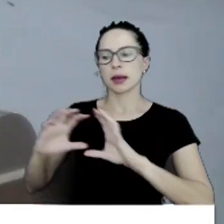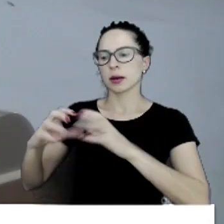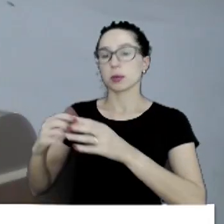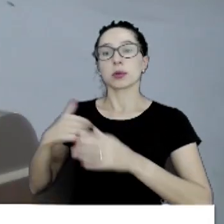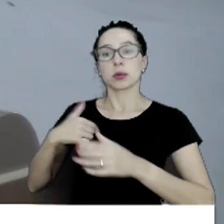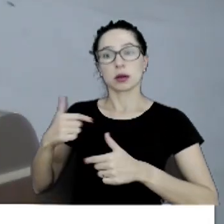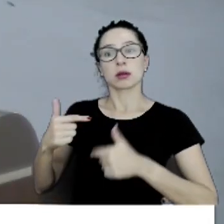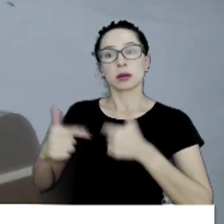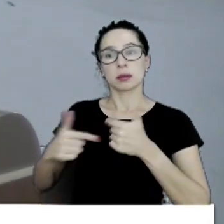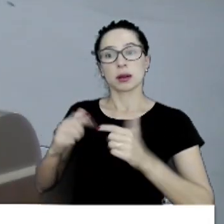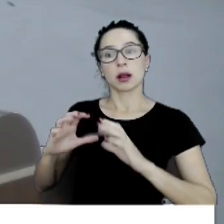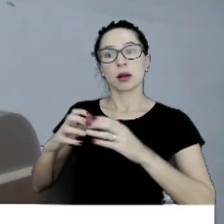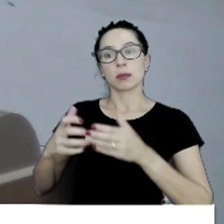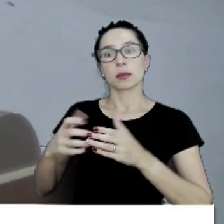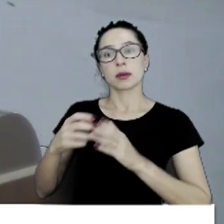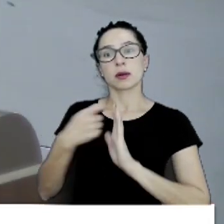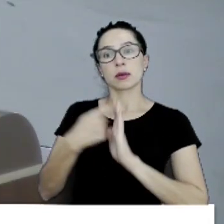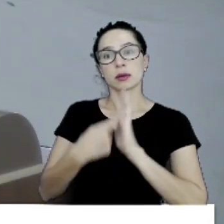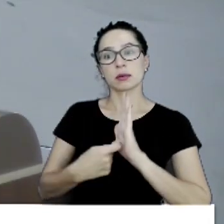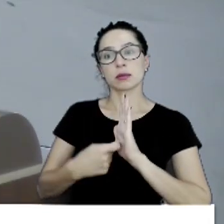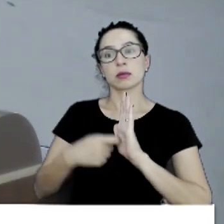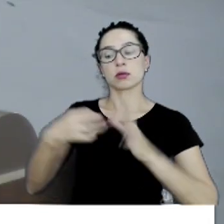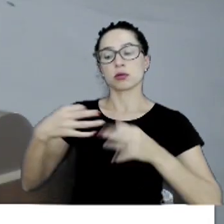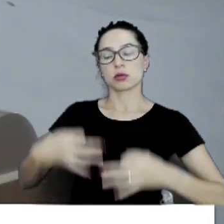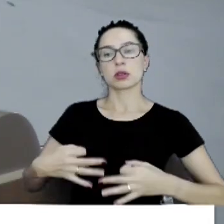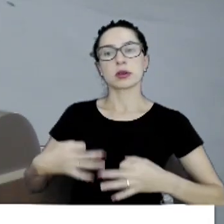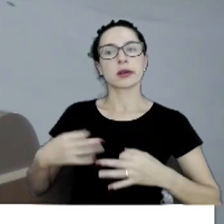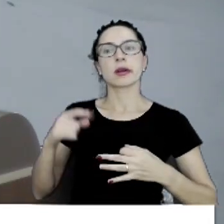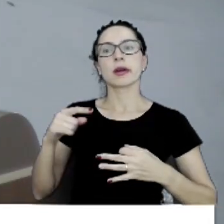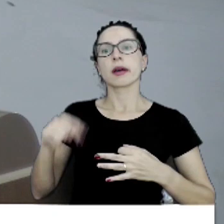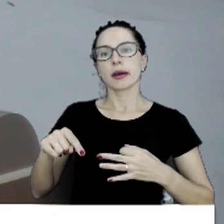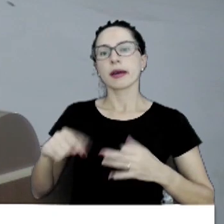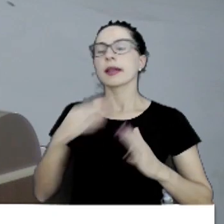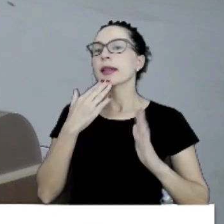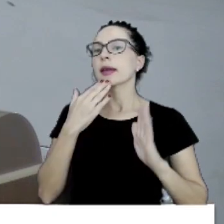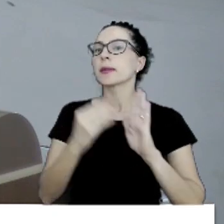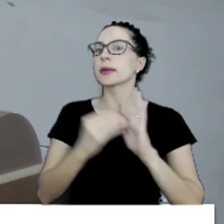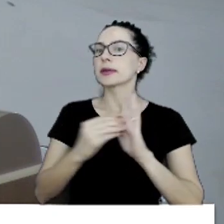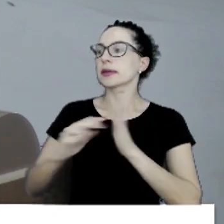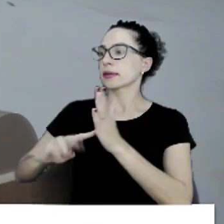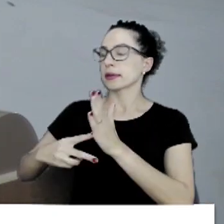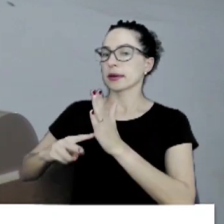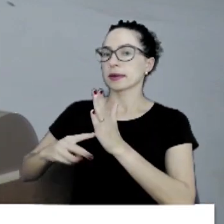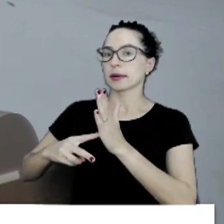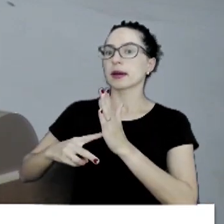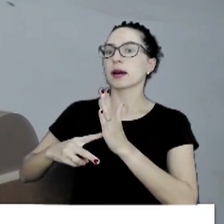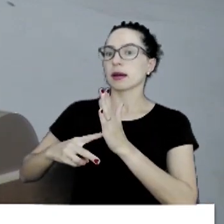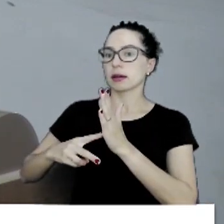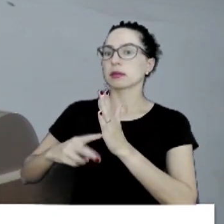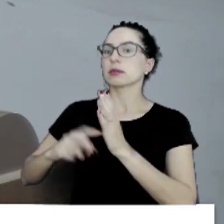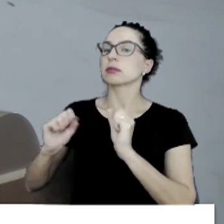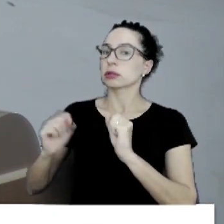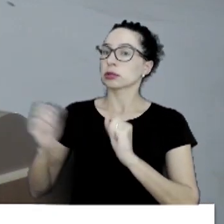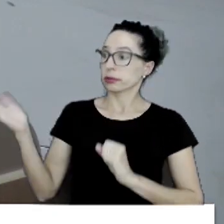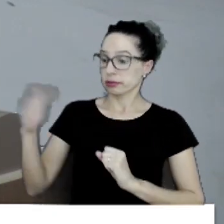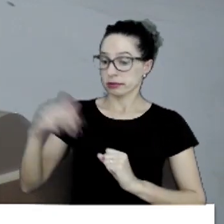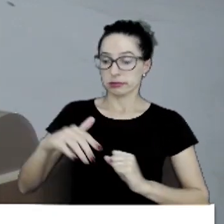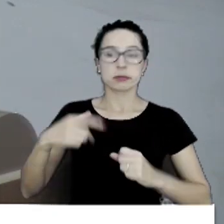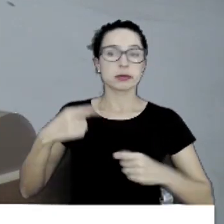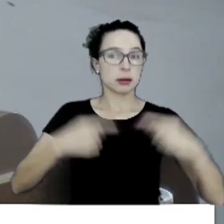Comissão de Redação e Justiça. Existe um pedido do sindicato, o sindicato poderia inclusive ter vindo aqui